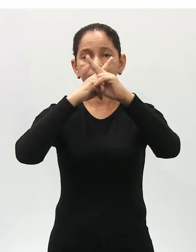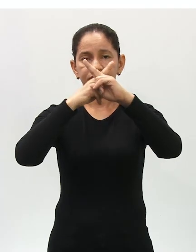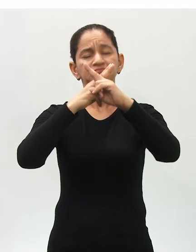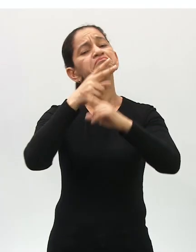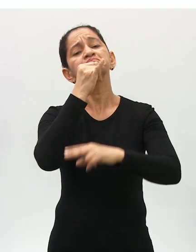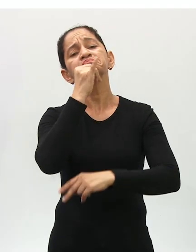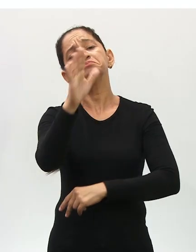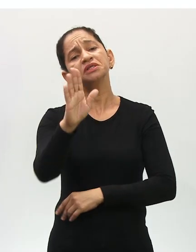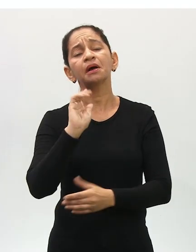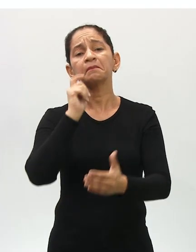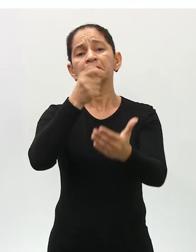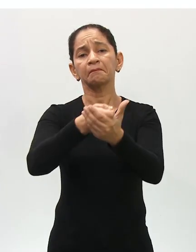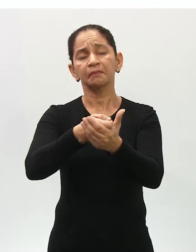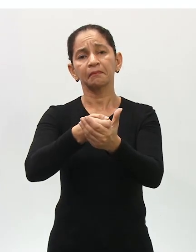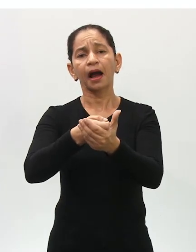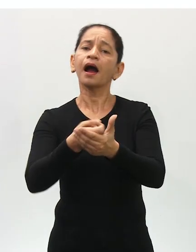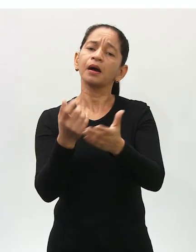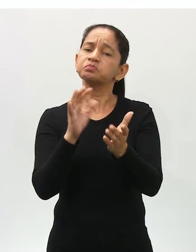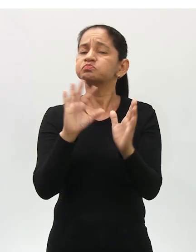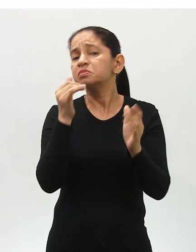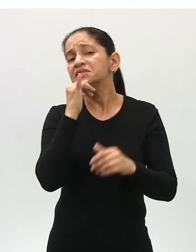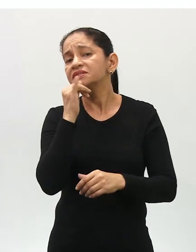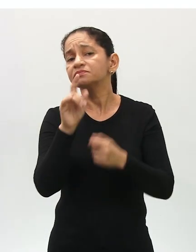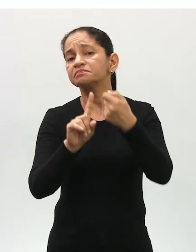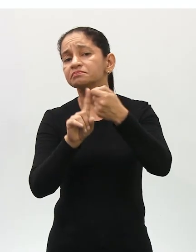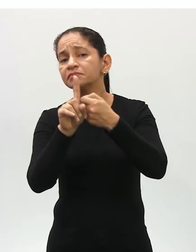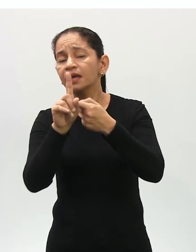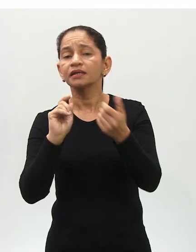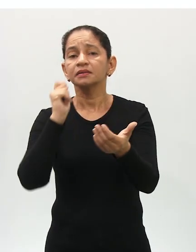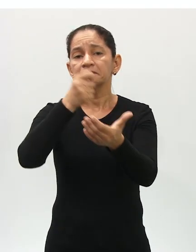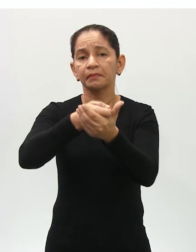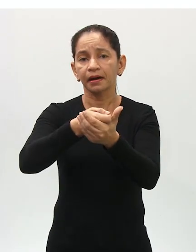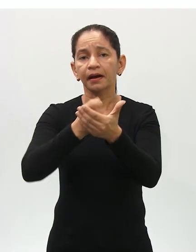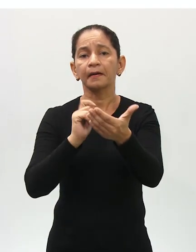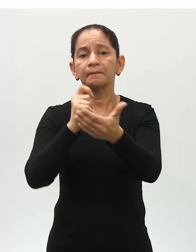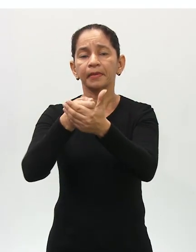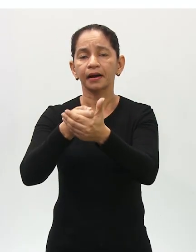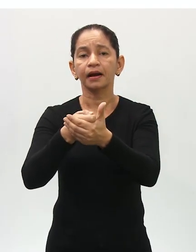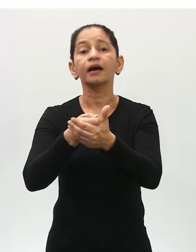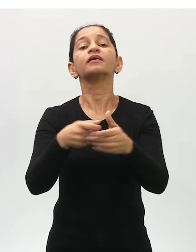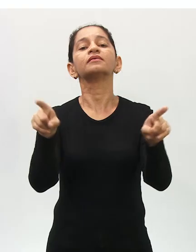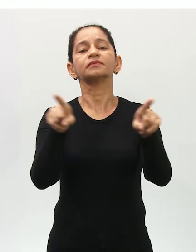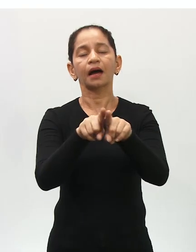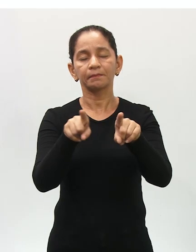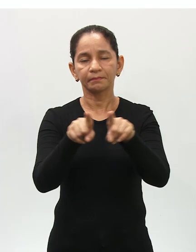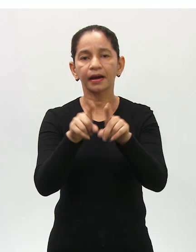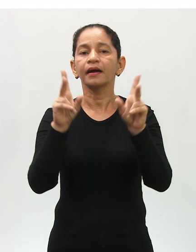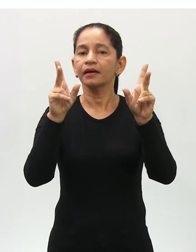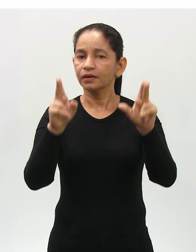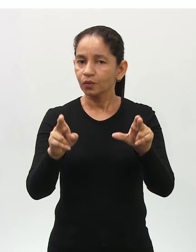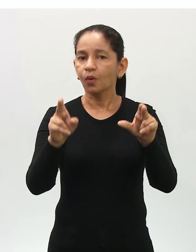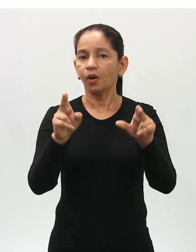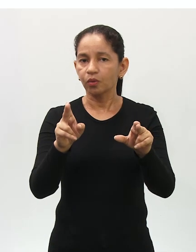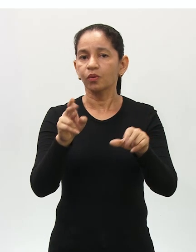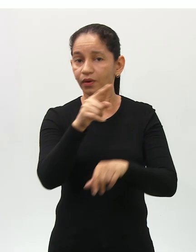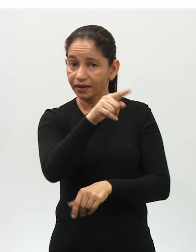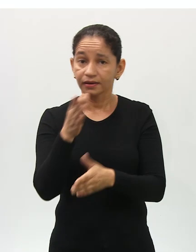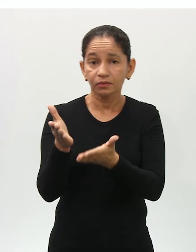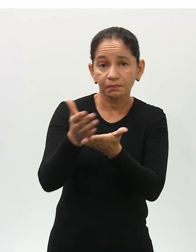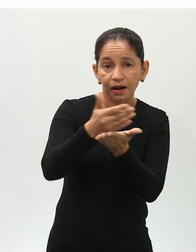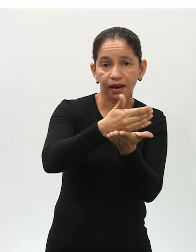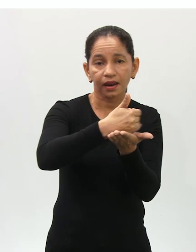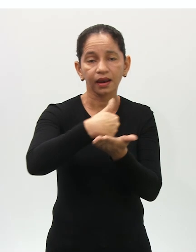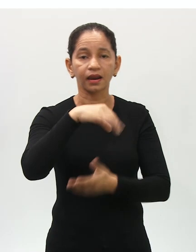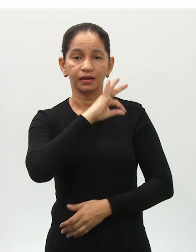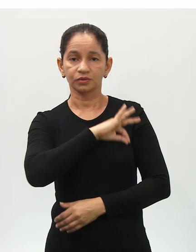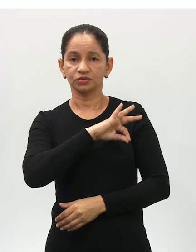você decide pagar a prestação, né? Então é esse tipo de arrecadação que o governo também está fazendo aqui em relação a receitas